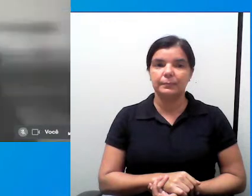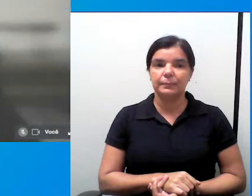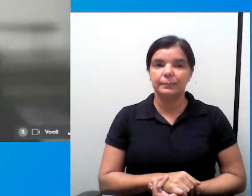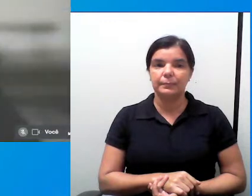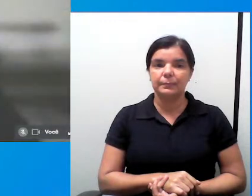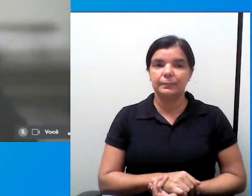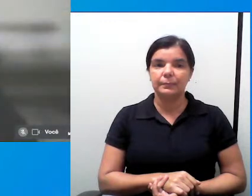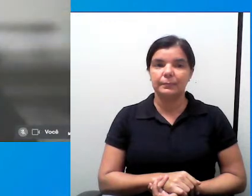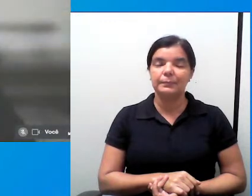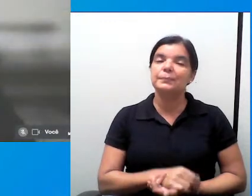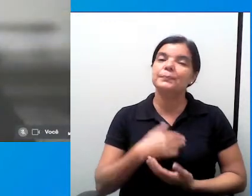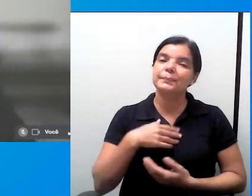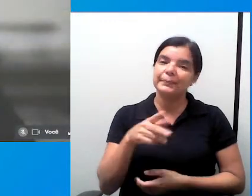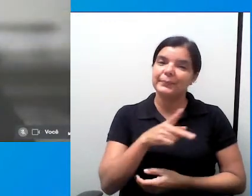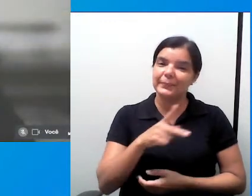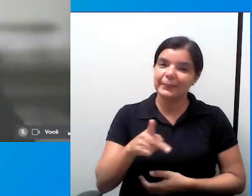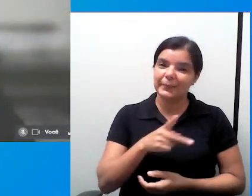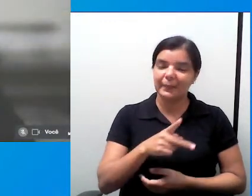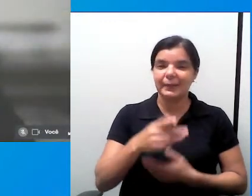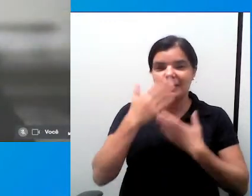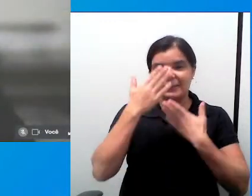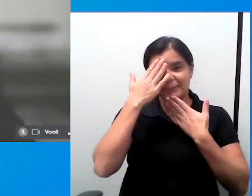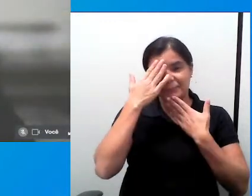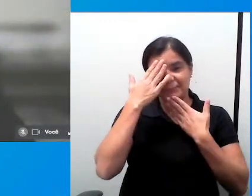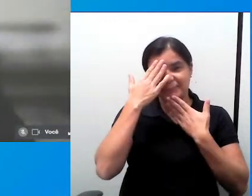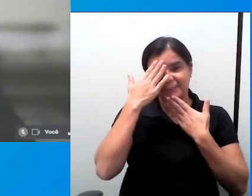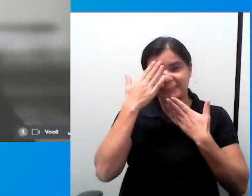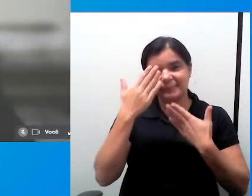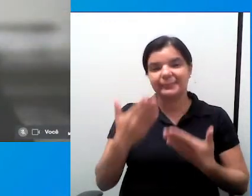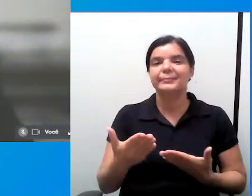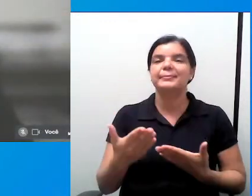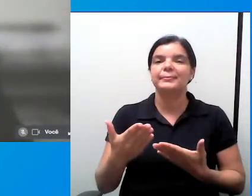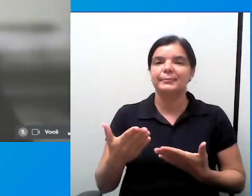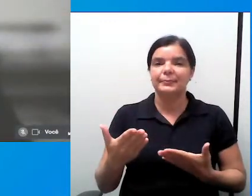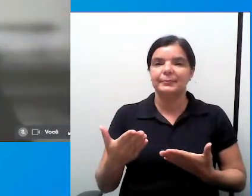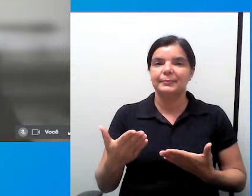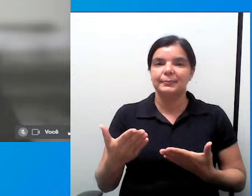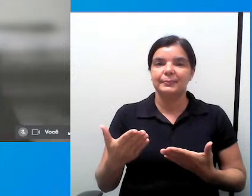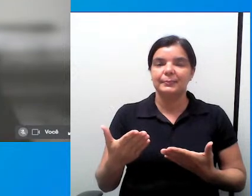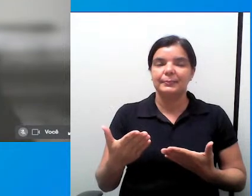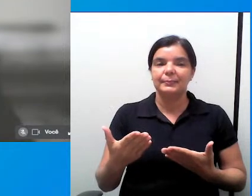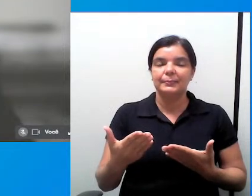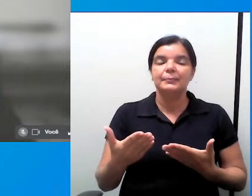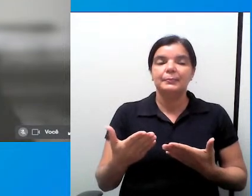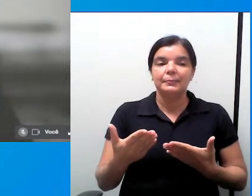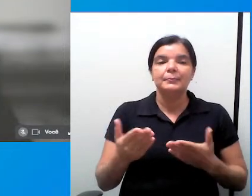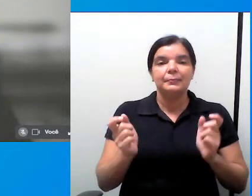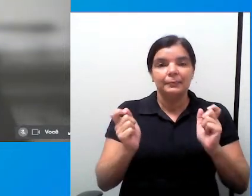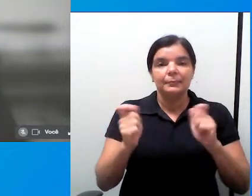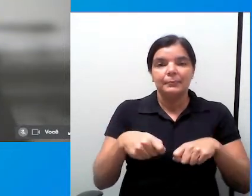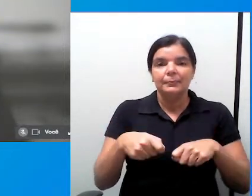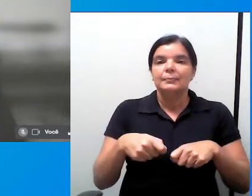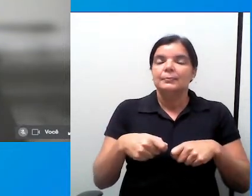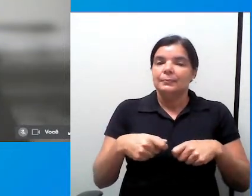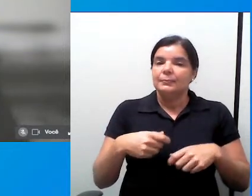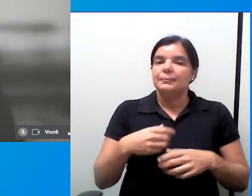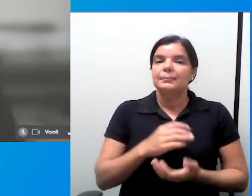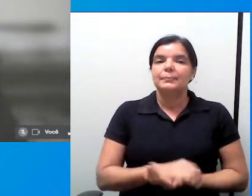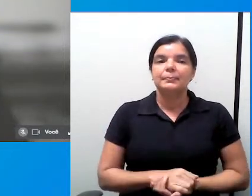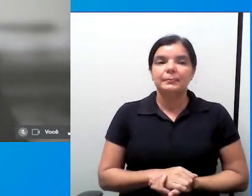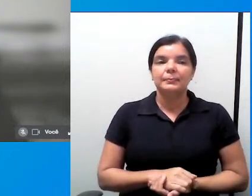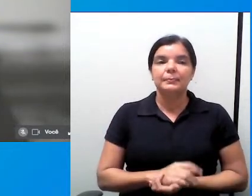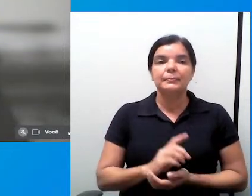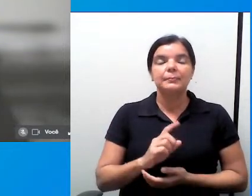Professor Cleon, nós que agradecemos. Obrigada mais uma vez pela sua disponibilidade em apresentar. Nós da